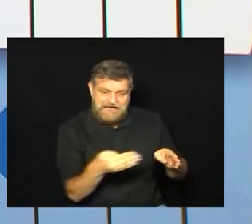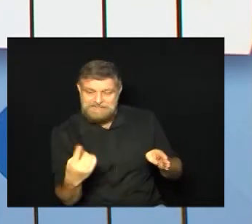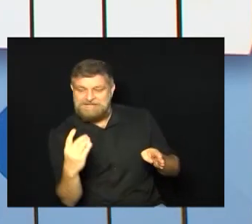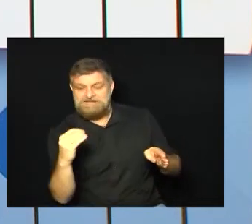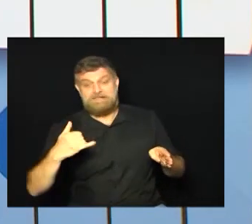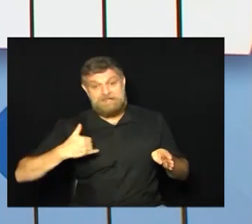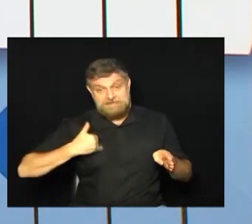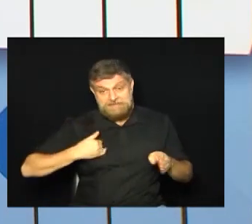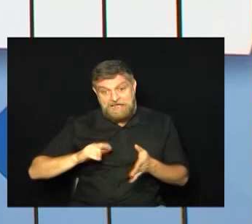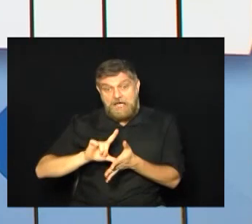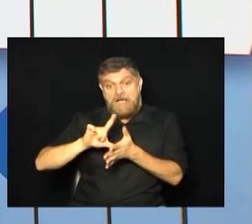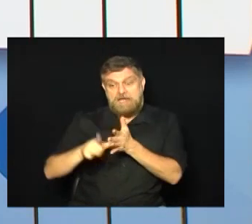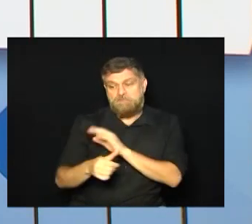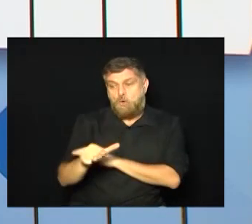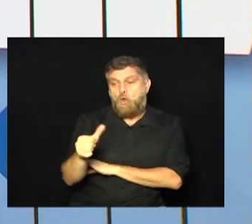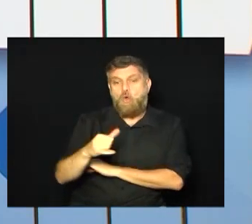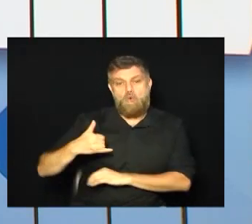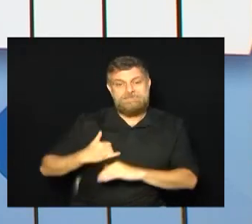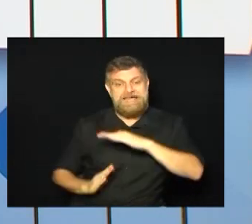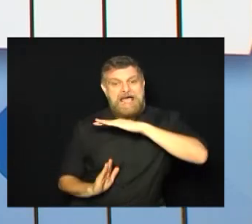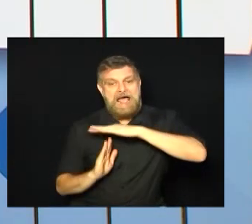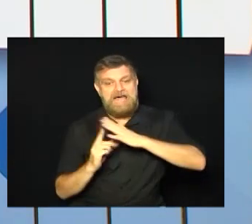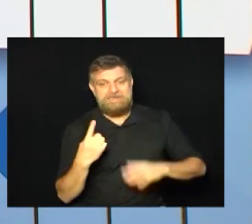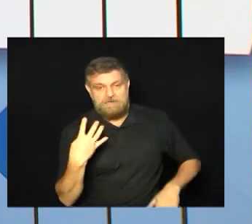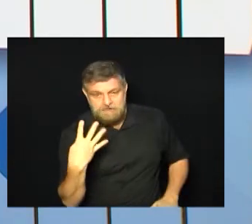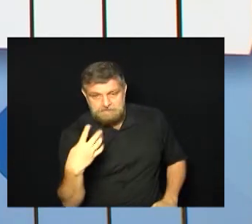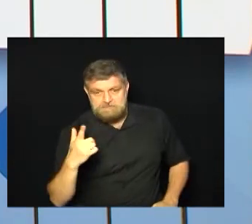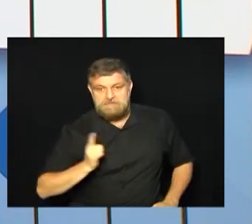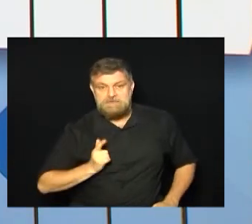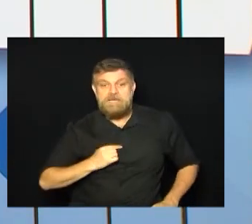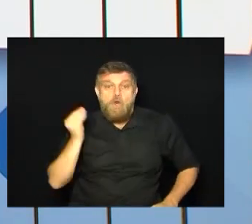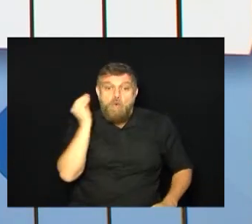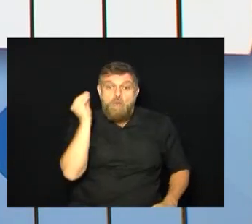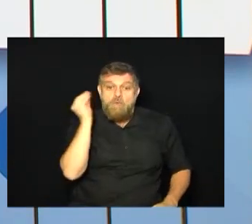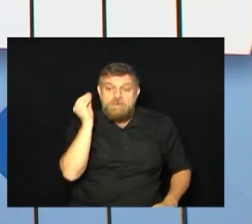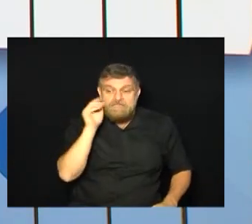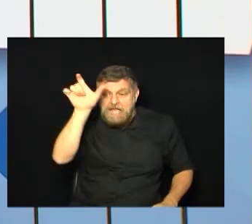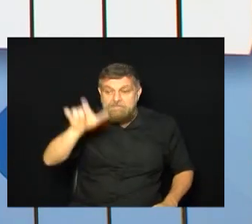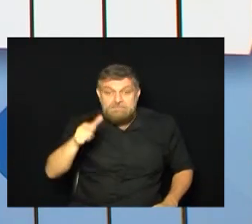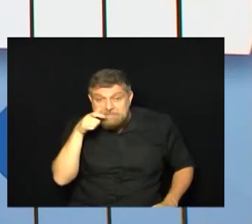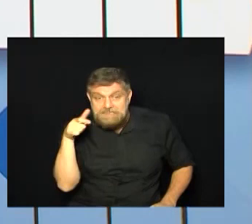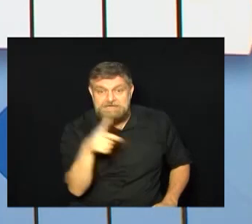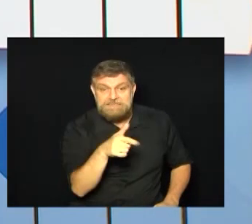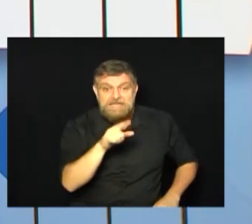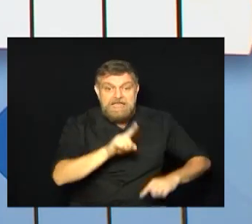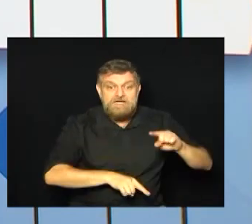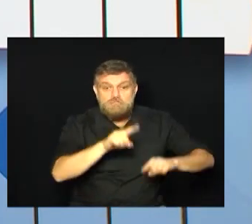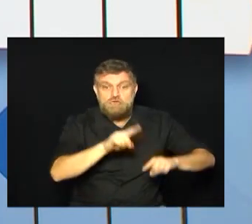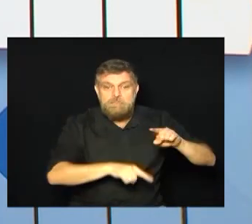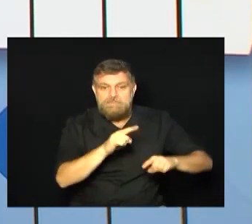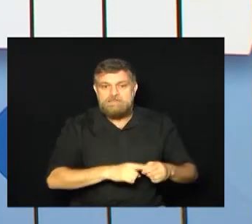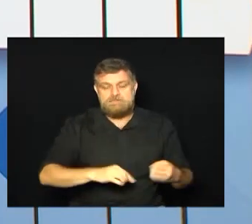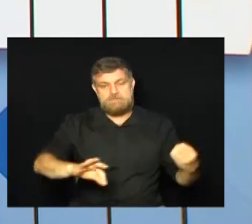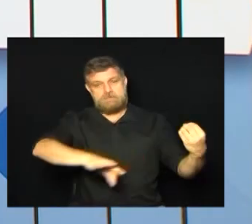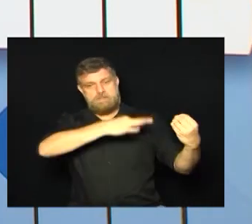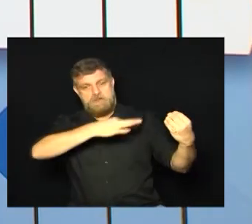anos. A partir dos 11 aos 14, são oferecidas oportunidades para interessados em instrumentos: